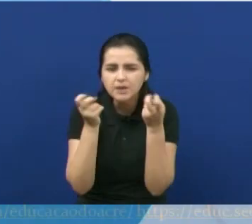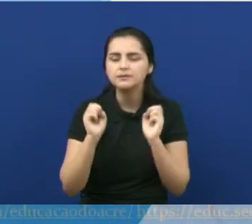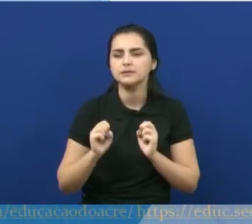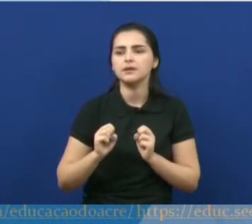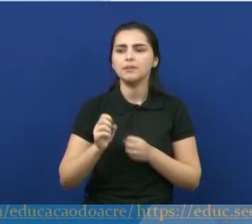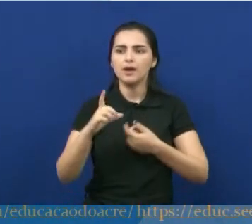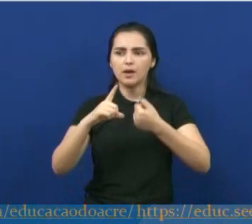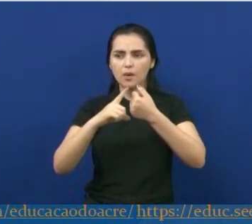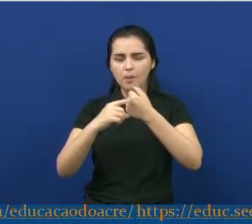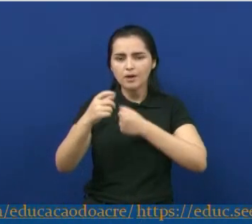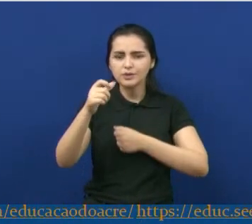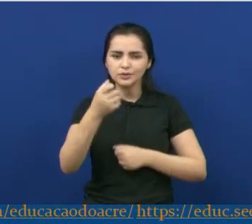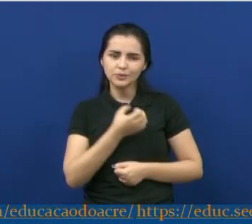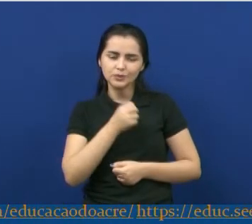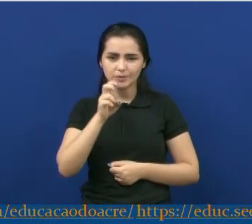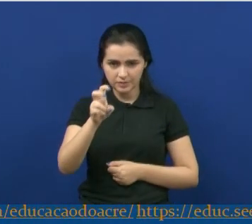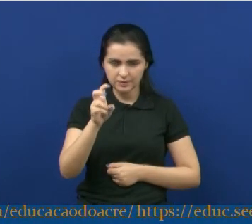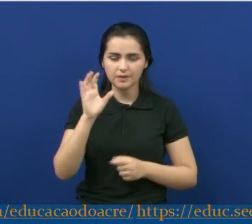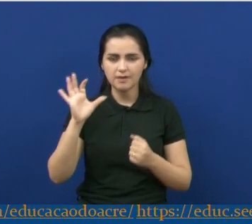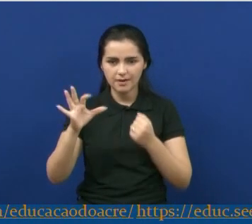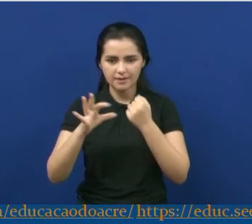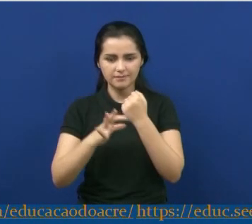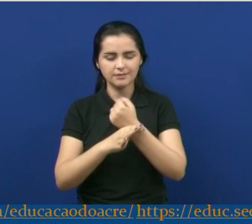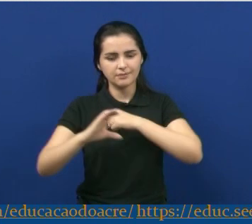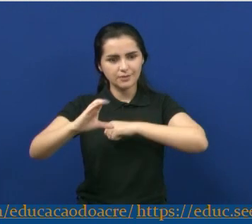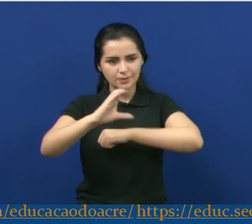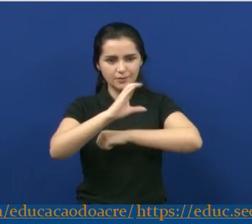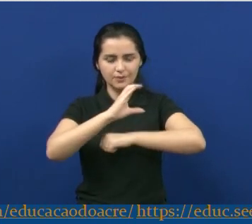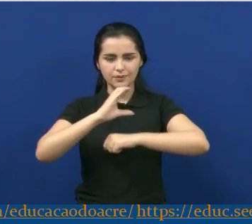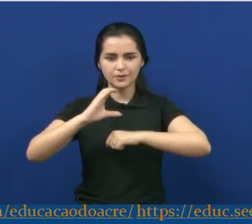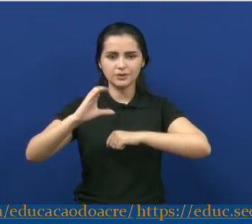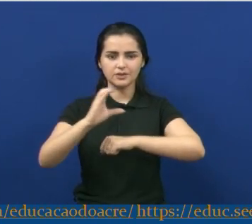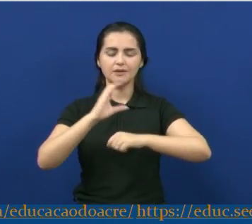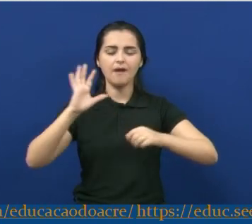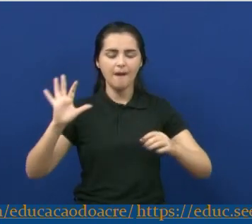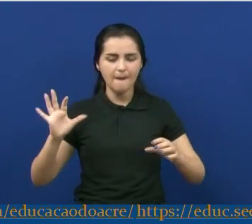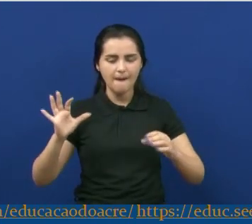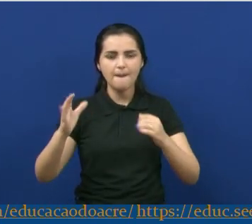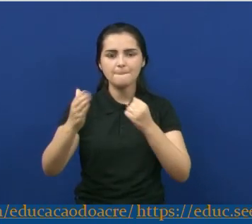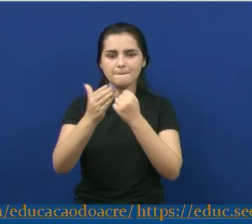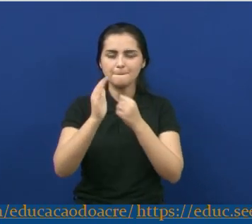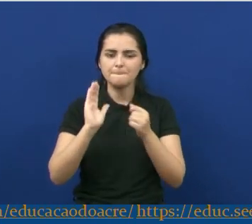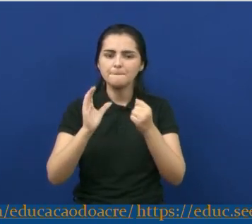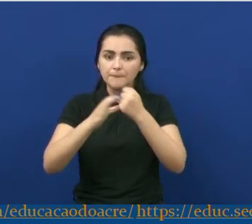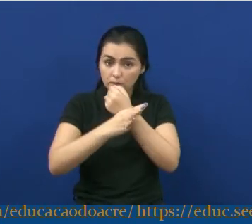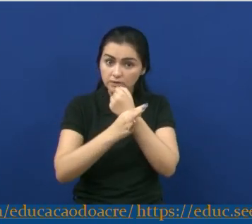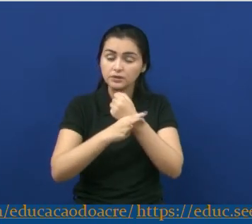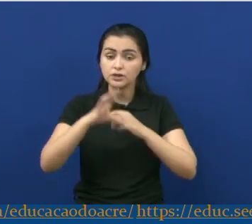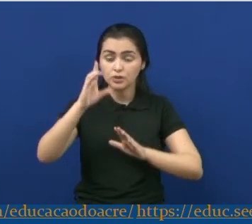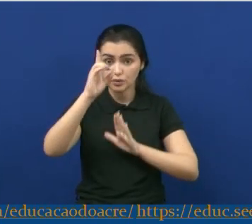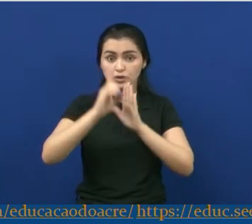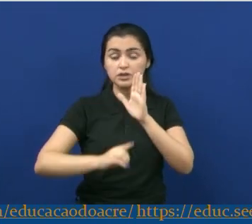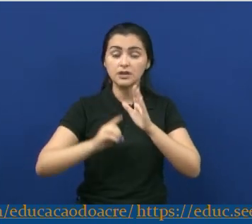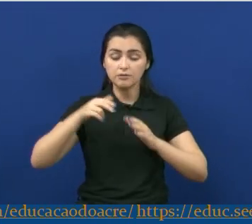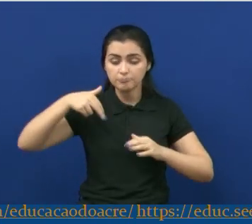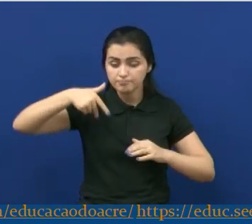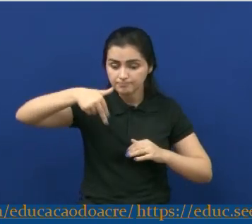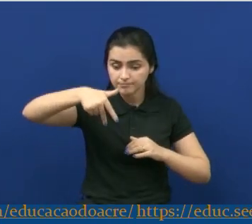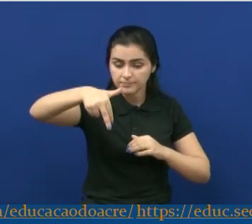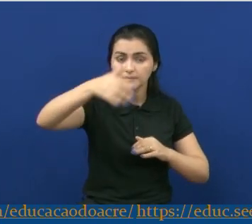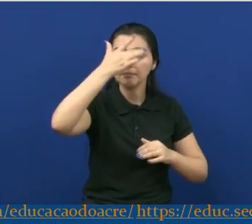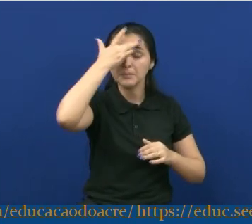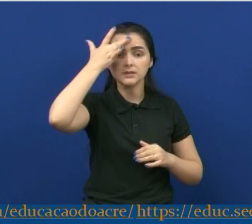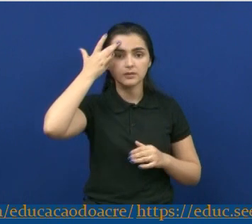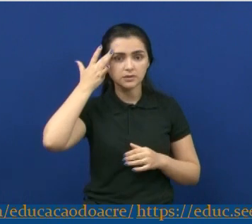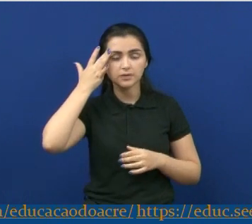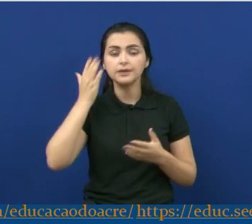artigo 5º, é uma garantia constitucional destinada a proteger o direito de locomoção do indivíduo. Ou seja,